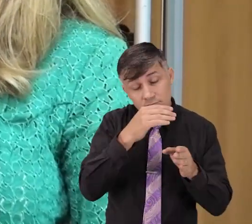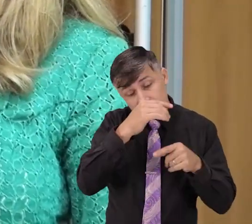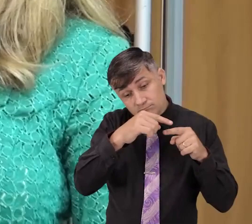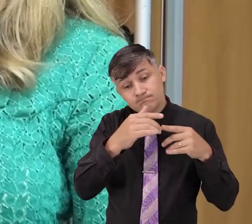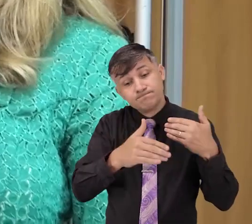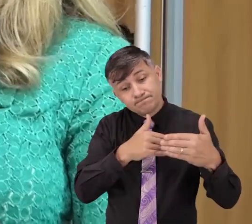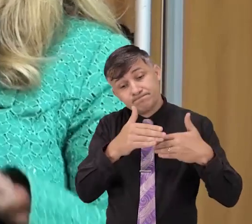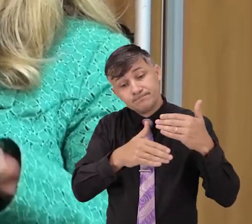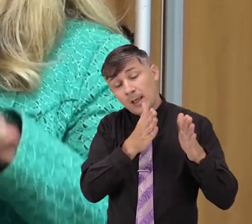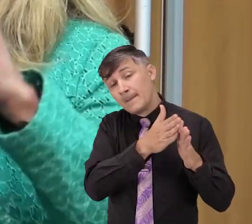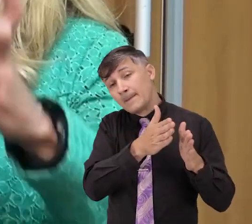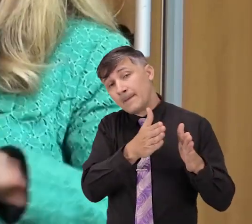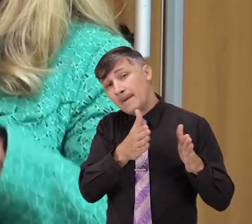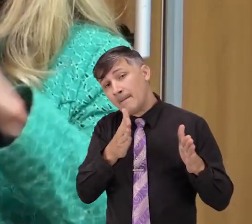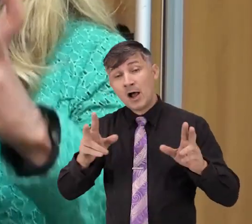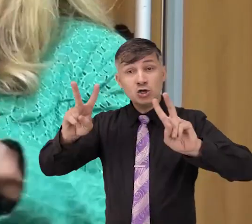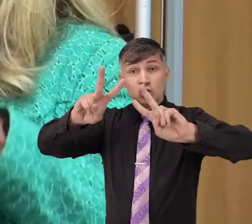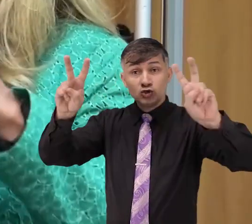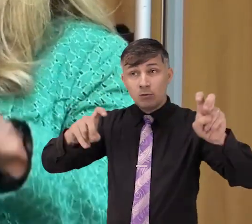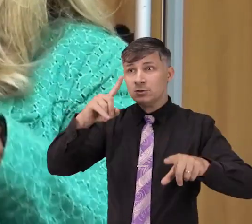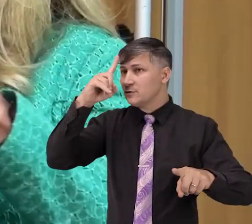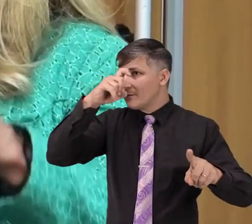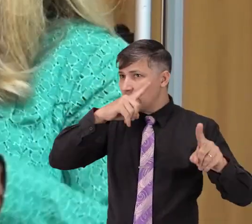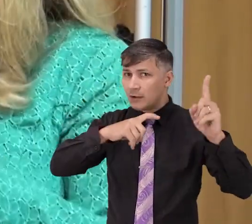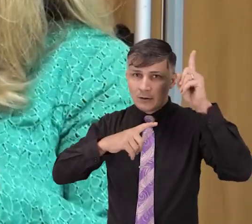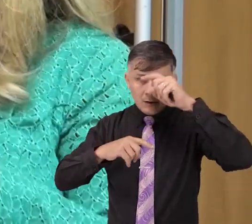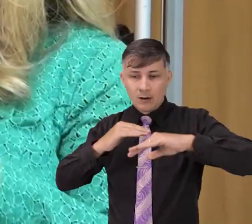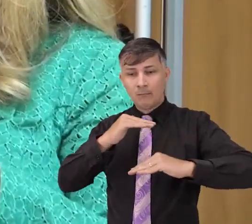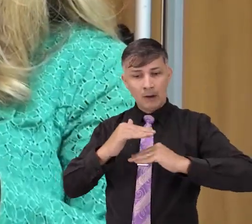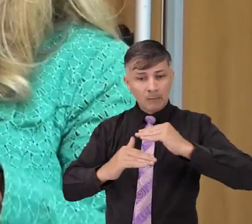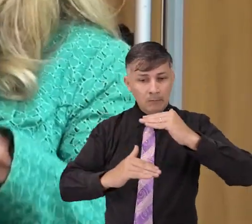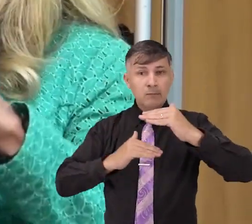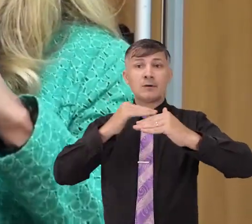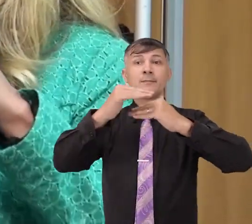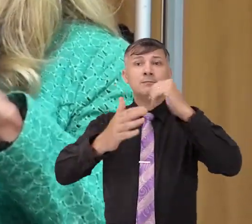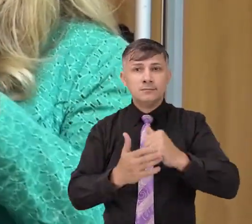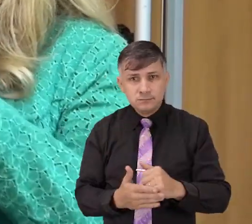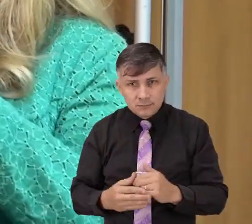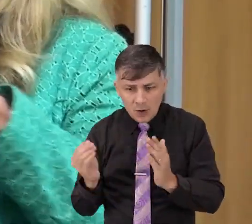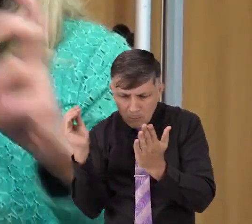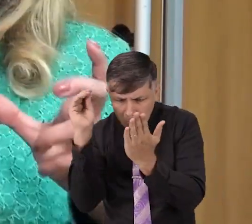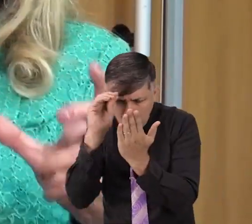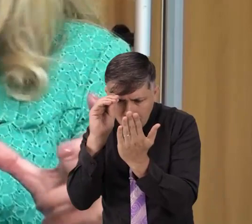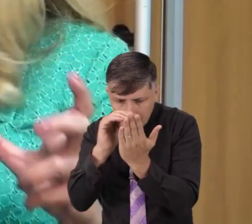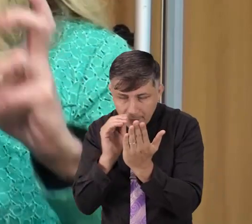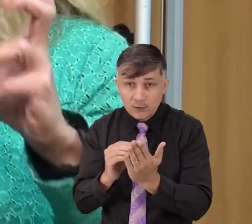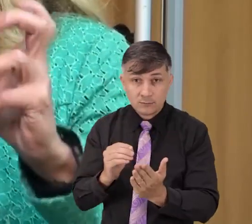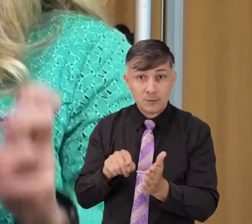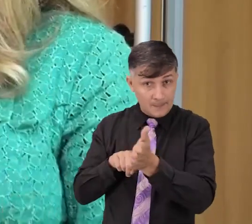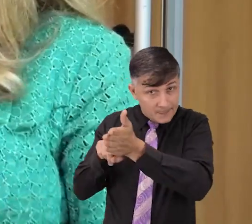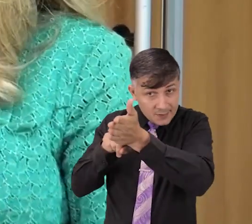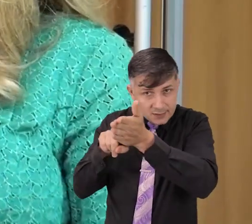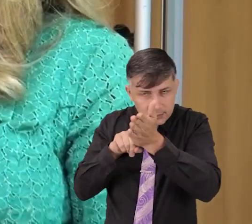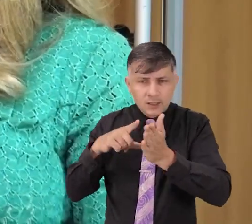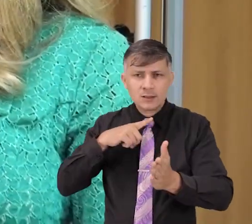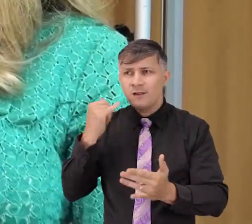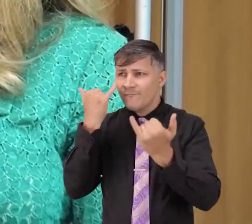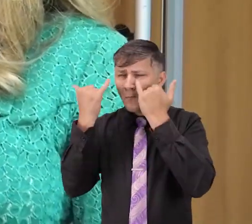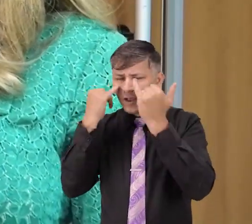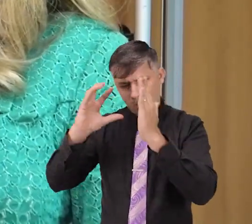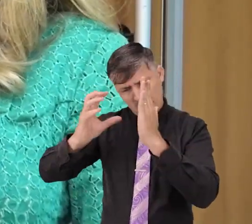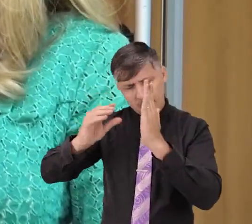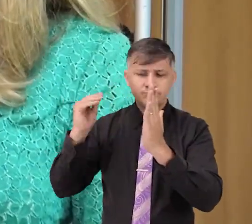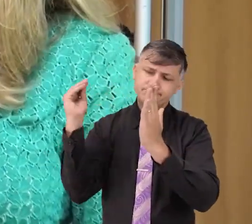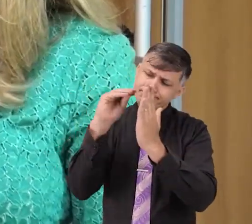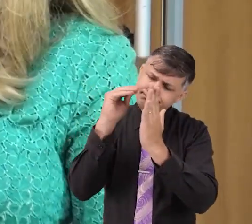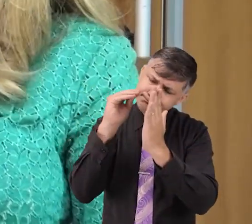ascensão. Então, ela colocou uma série de dados que eu acho que, assim, são fundamentais para a gente entender, entendeu?